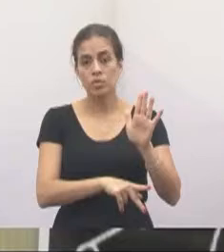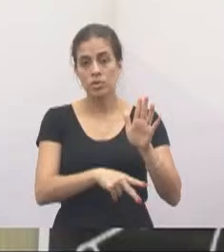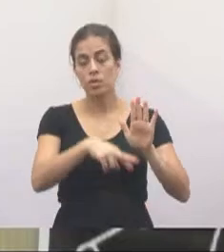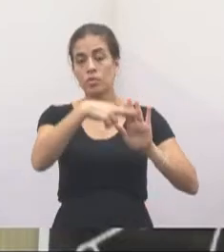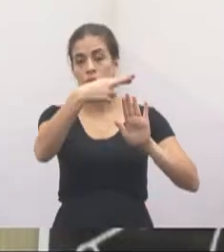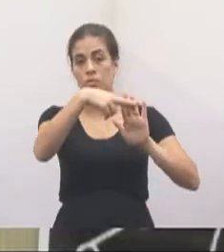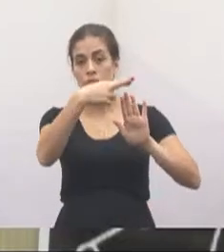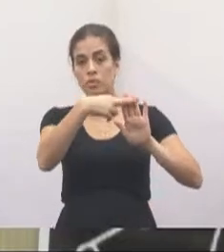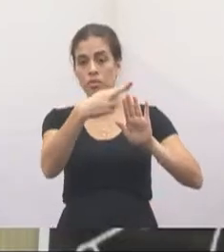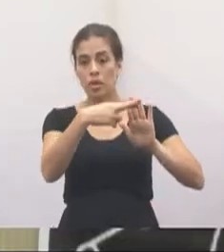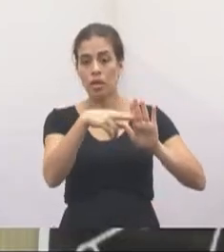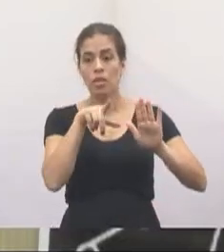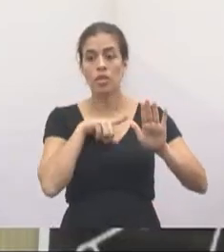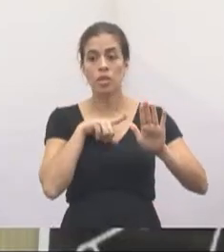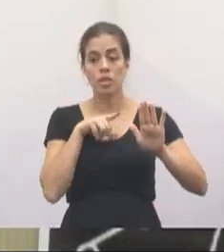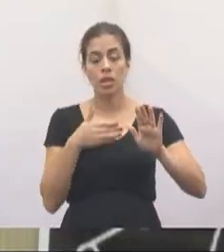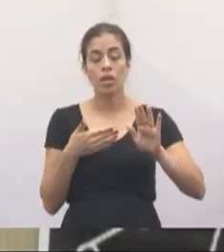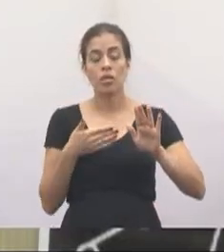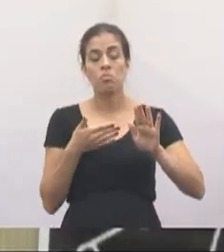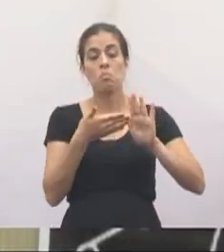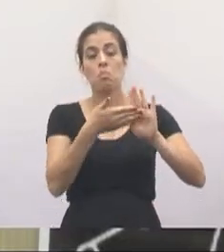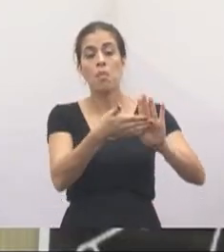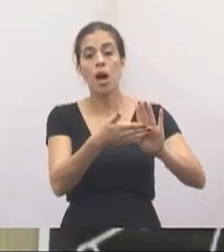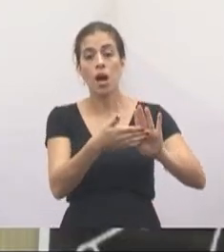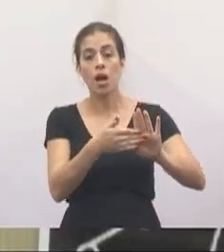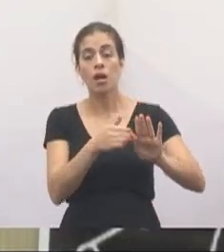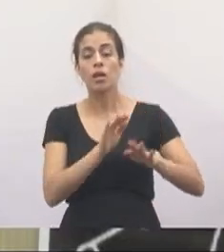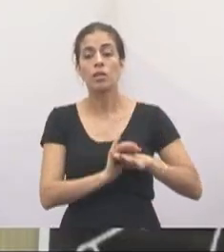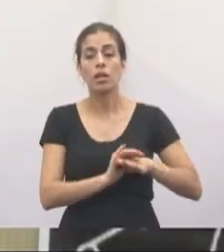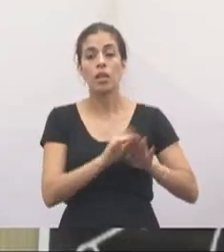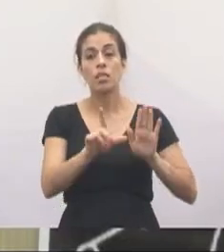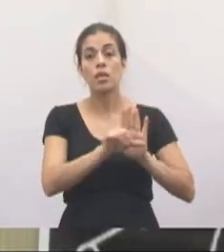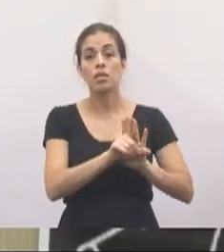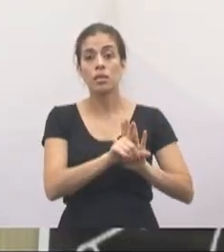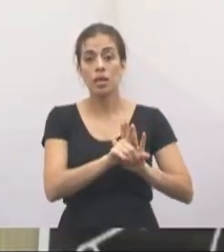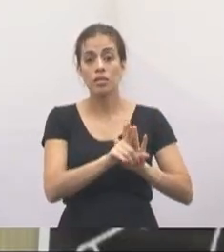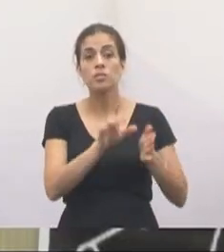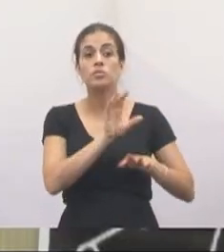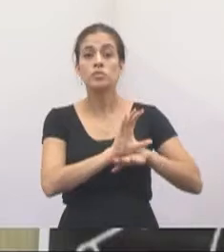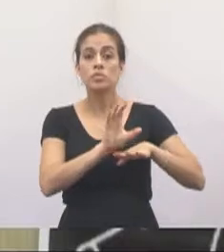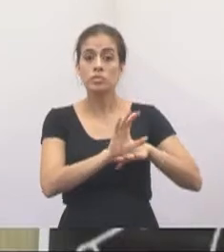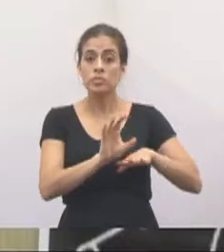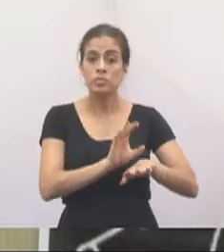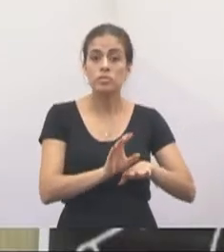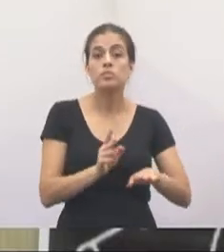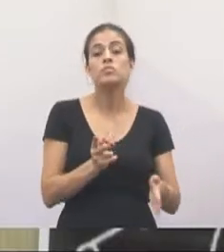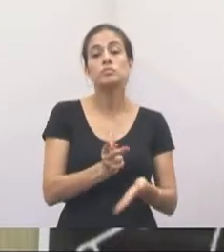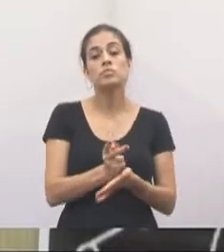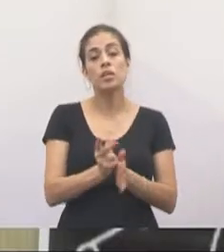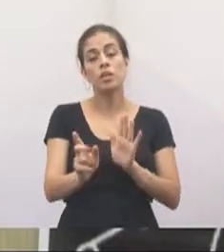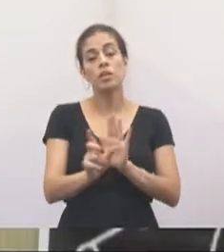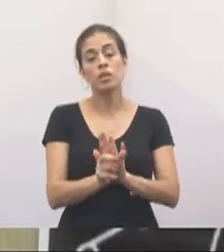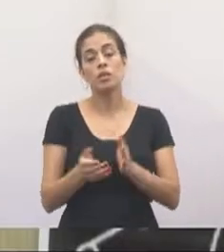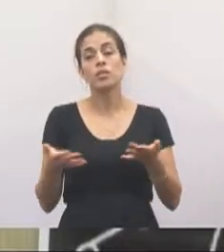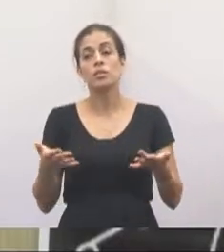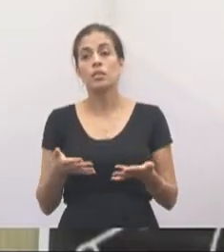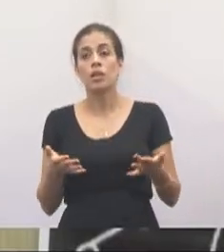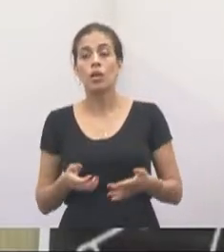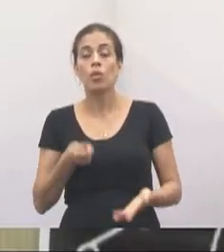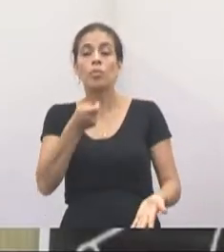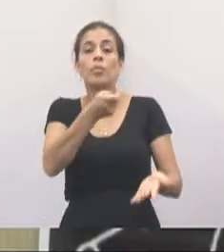resolução tem por escopo atender às determinações legais e constitucionais vigentes que dizem respeito à